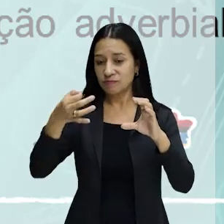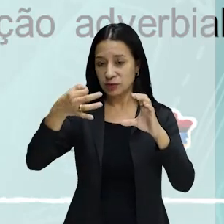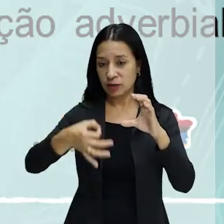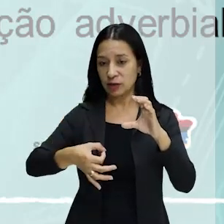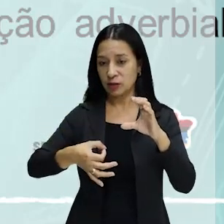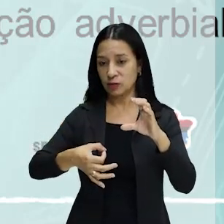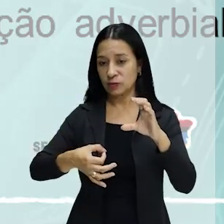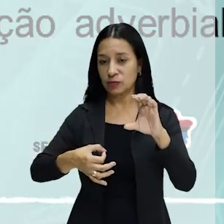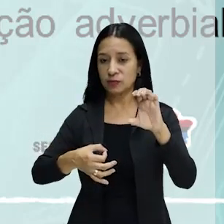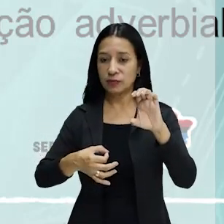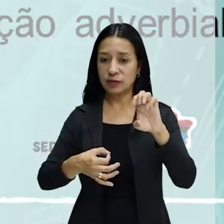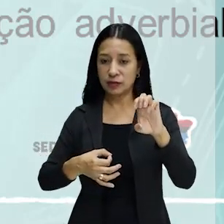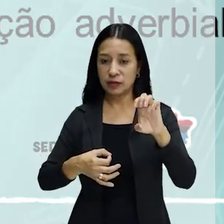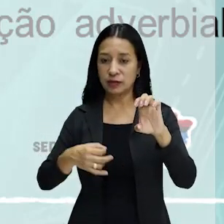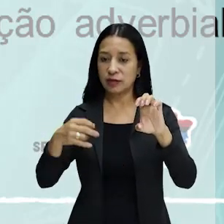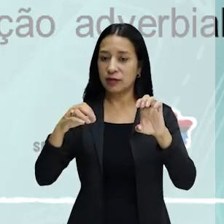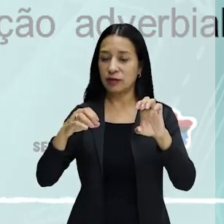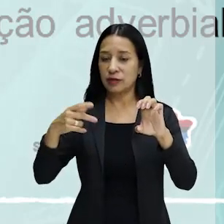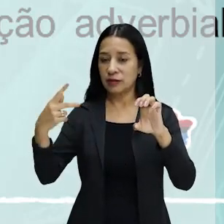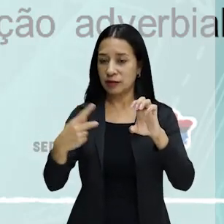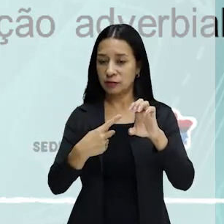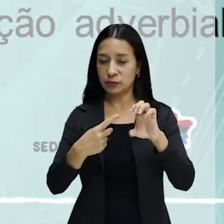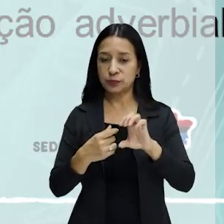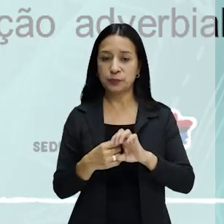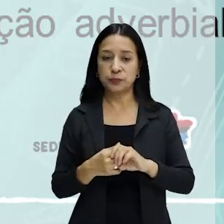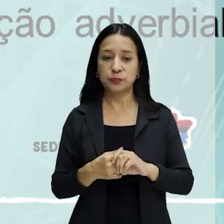Dependendo do meu esforço,